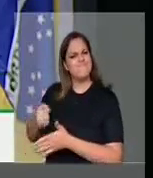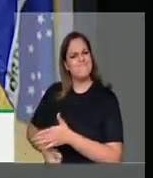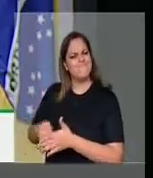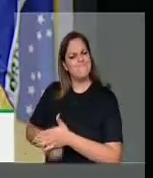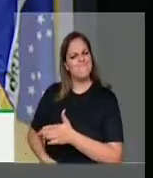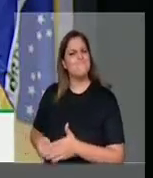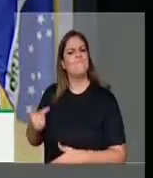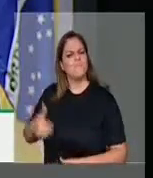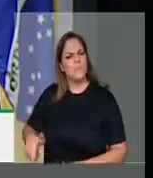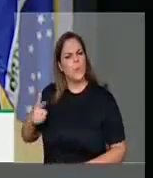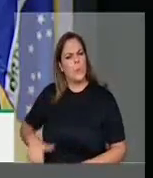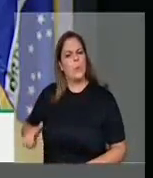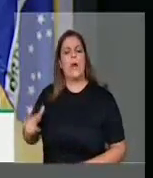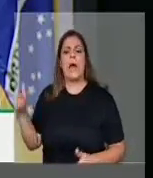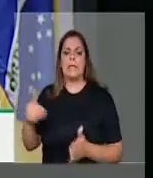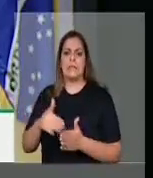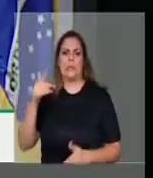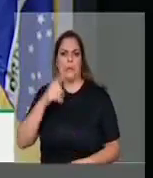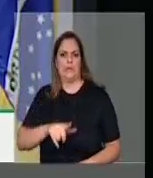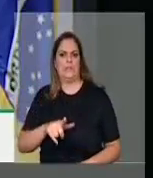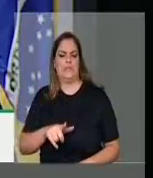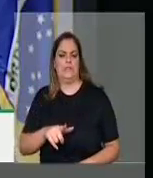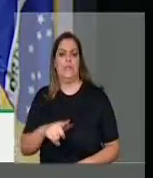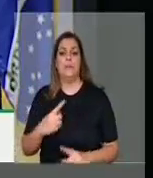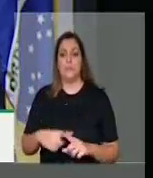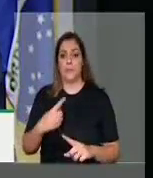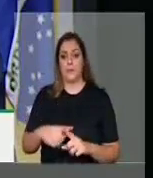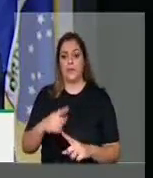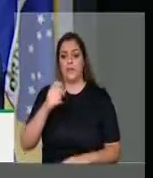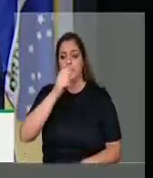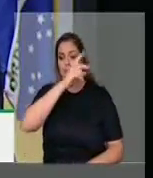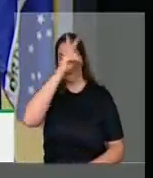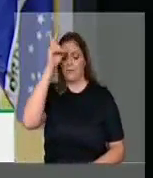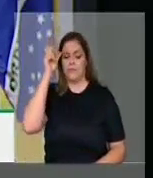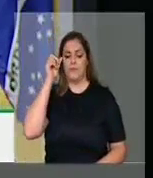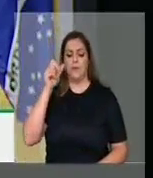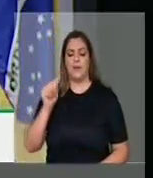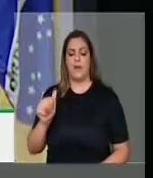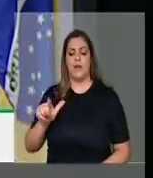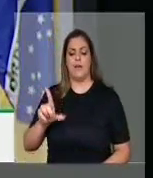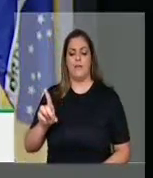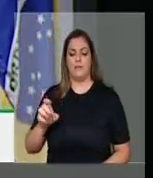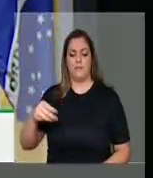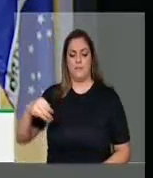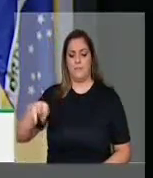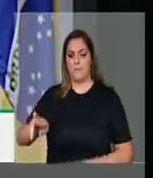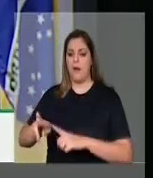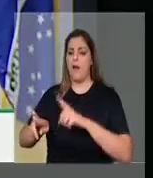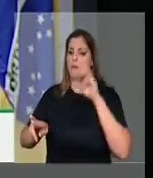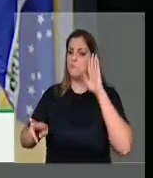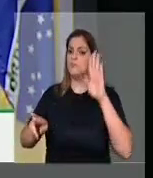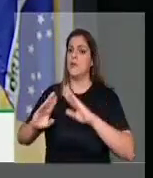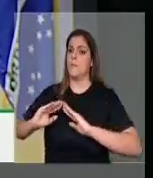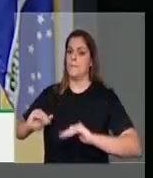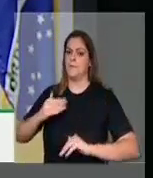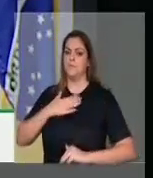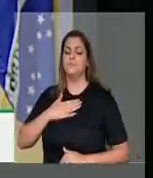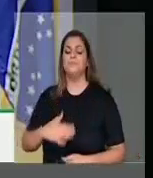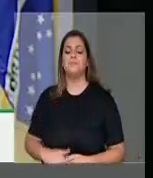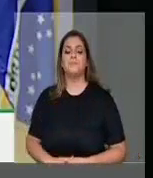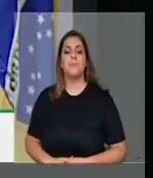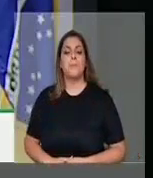do saudoso prefeito Ademar Bem-Vindo, para que nós promovêssemos